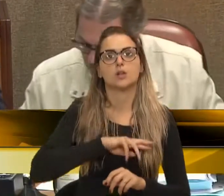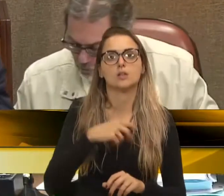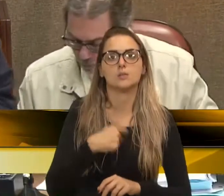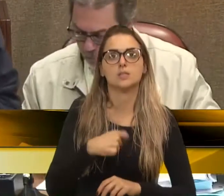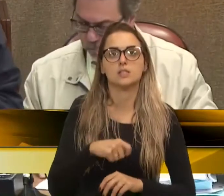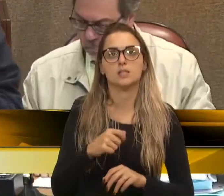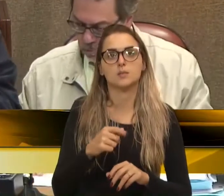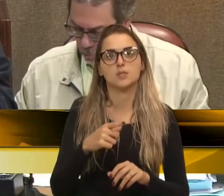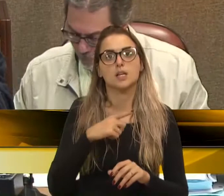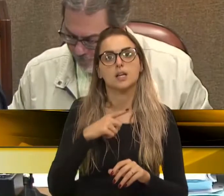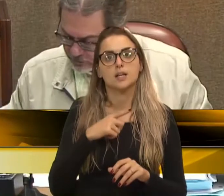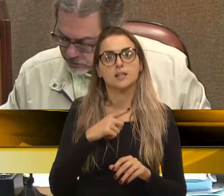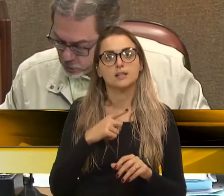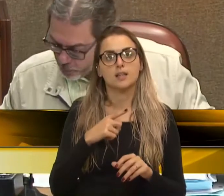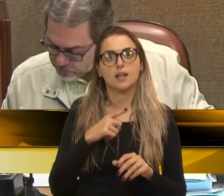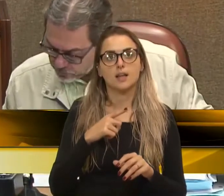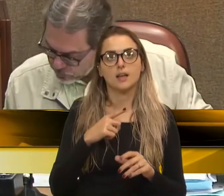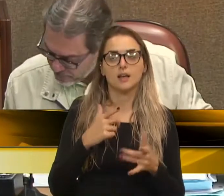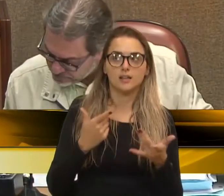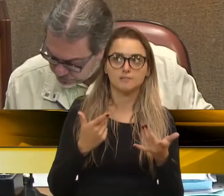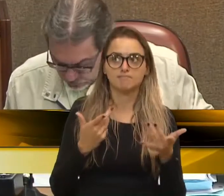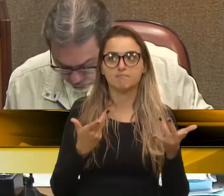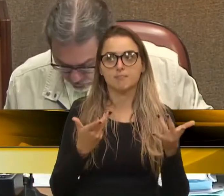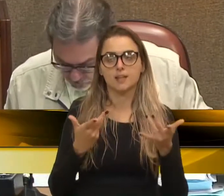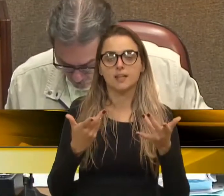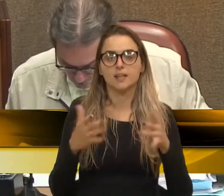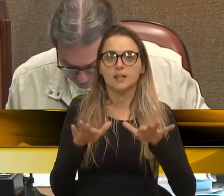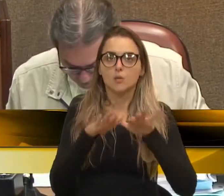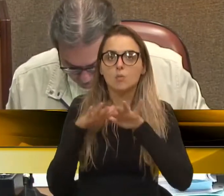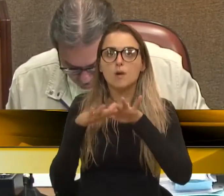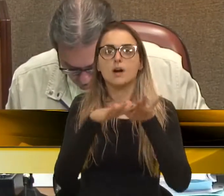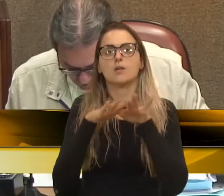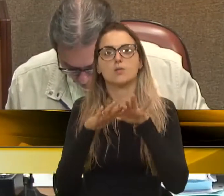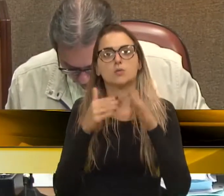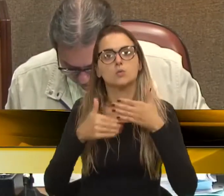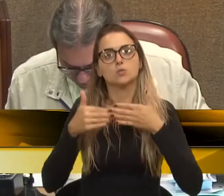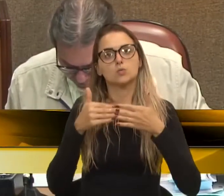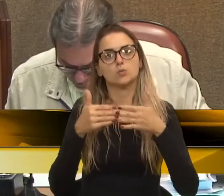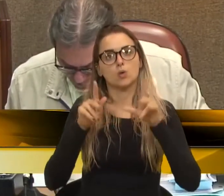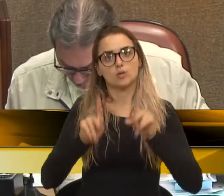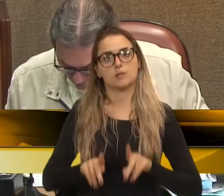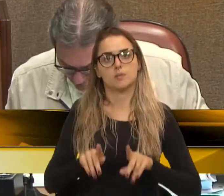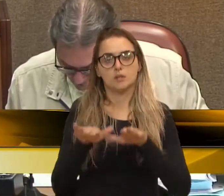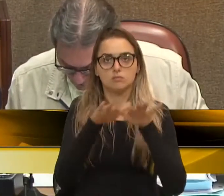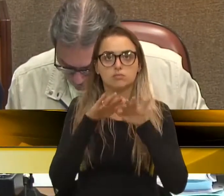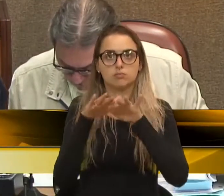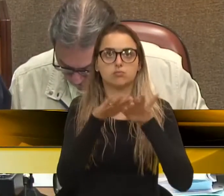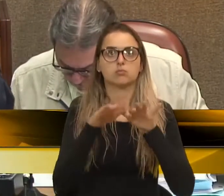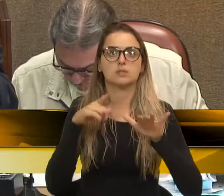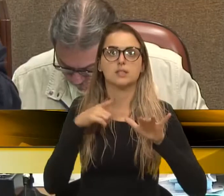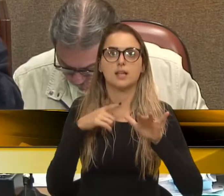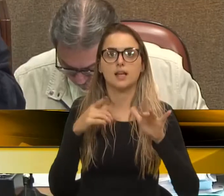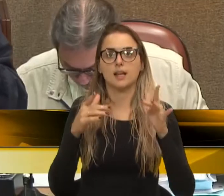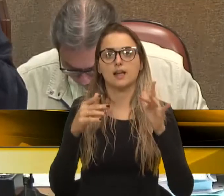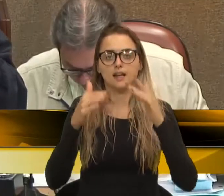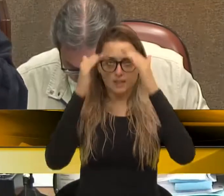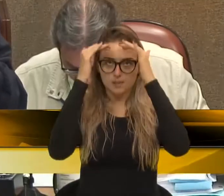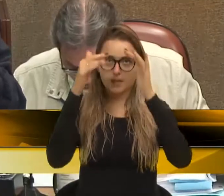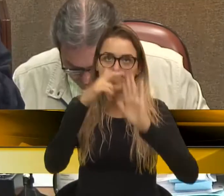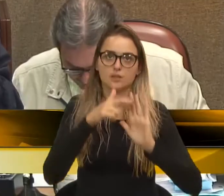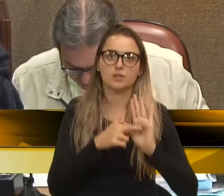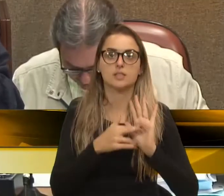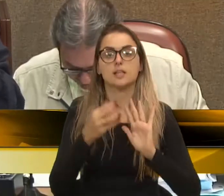a população de uma maneira, né, o mais igual possível, né, de maneira uniforme com as regras gerais.